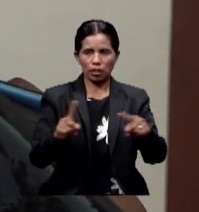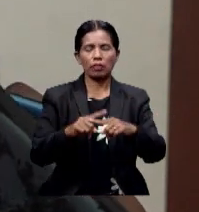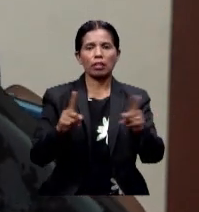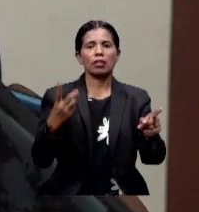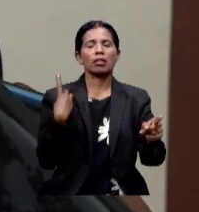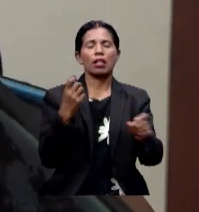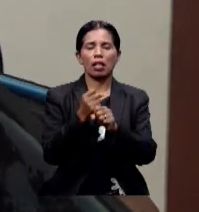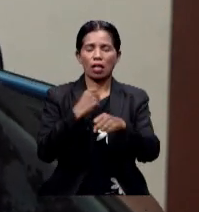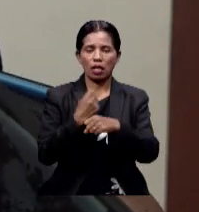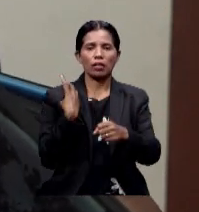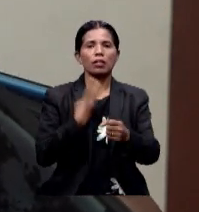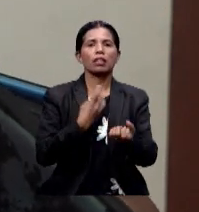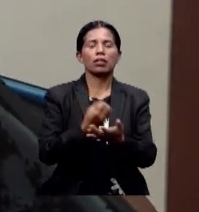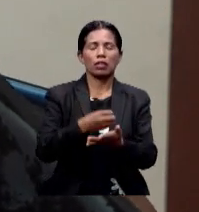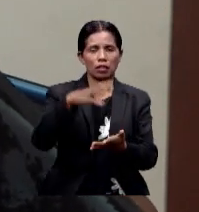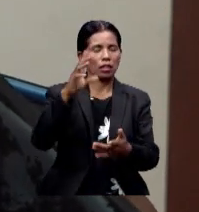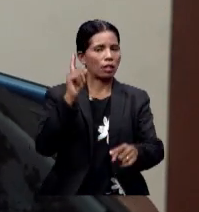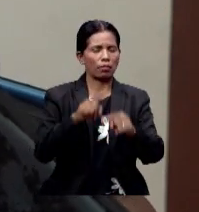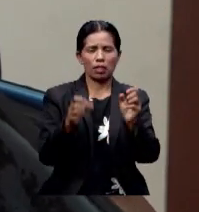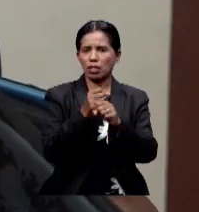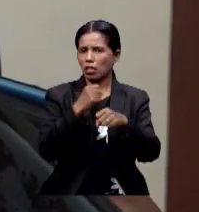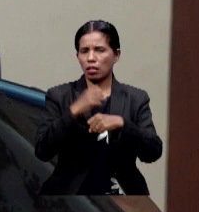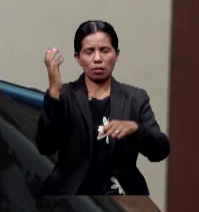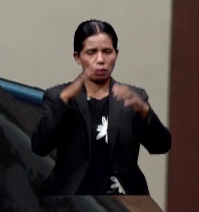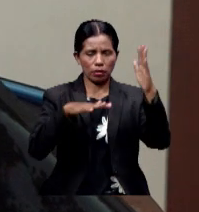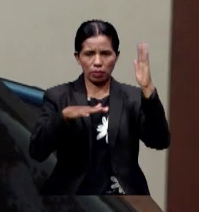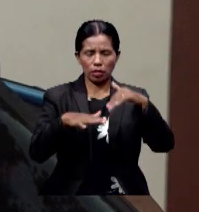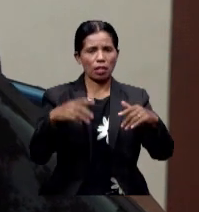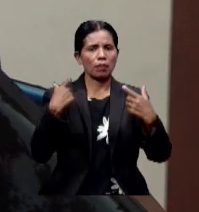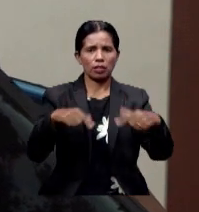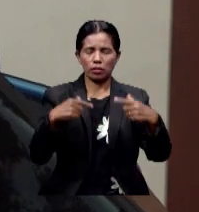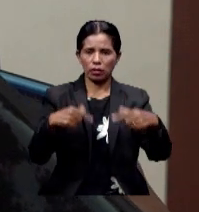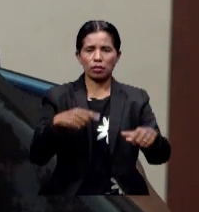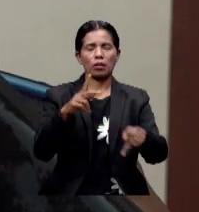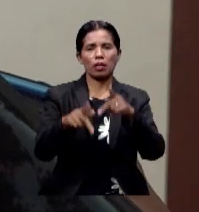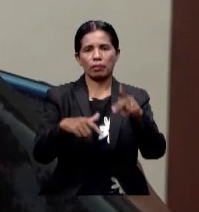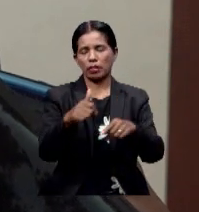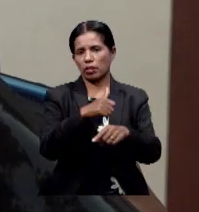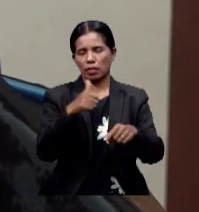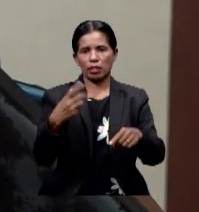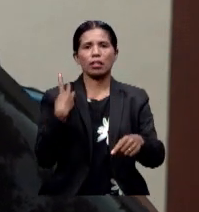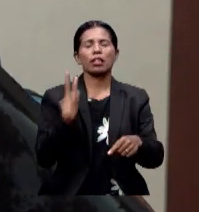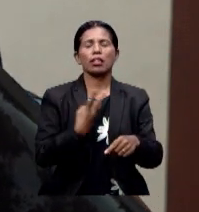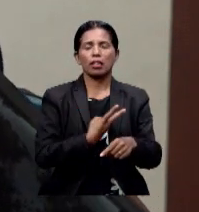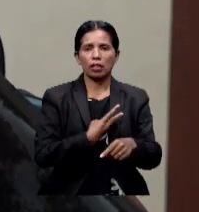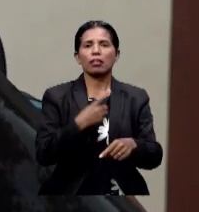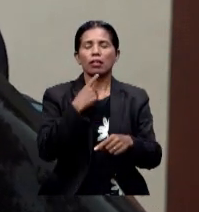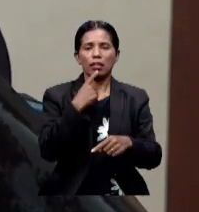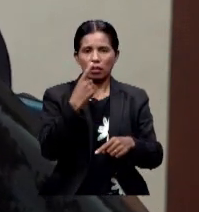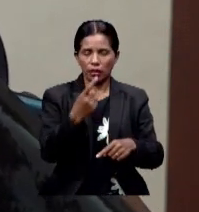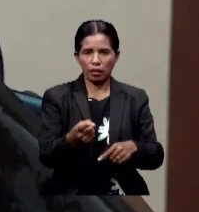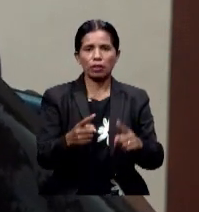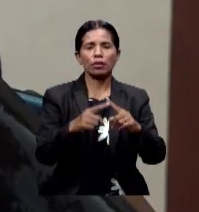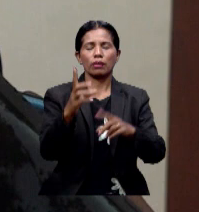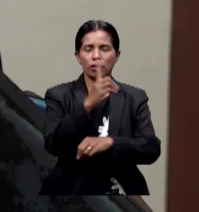né? Mas pela presidência sai conflito, la bela ataca mal o pessoal, buat ser nebe. Tu nebe que ita trata de kata oi